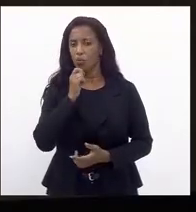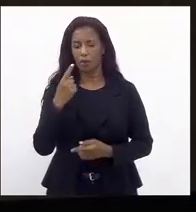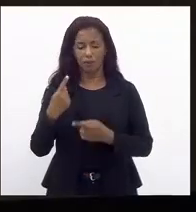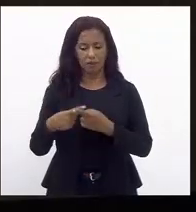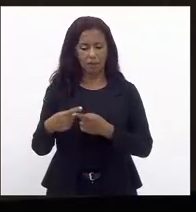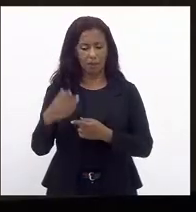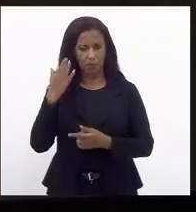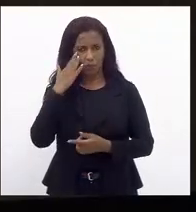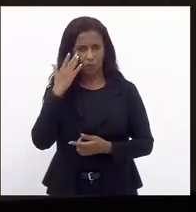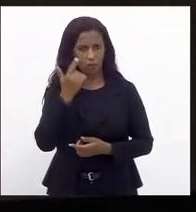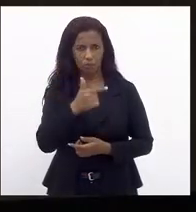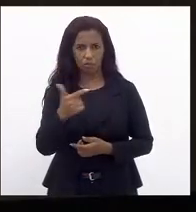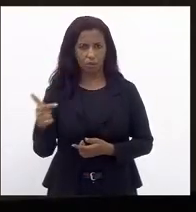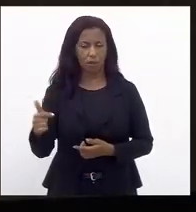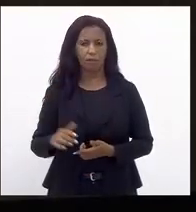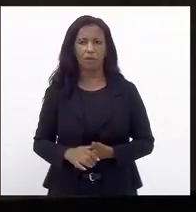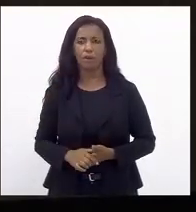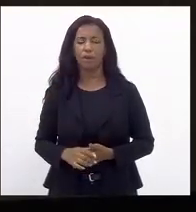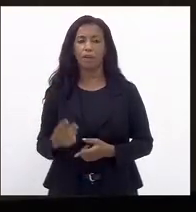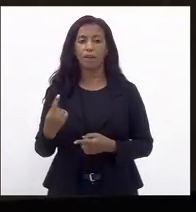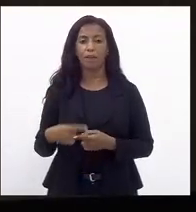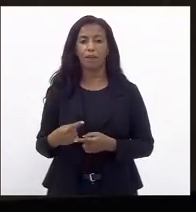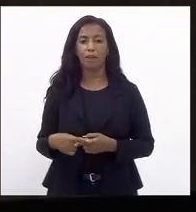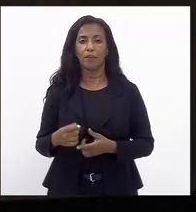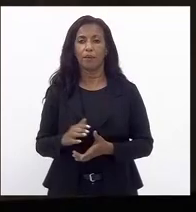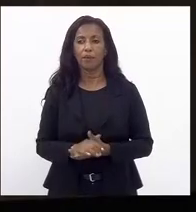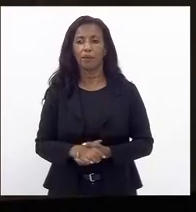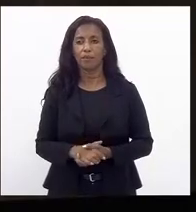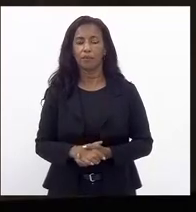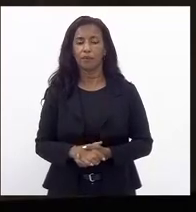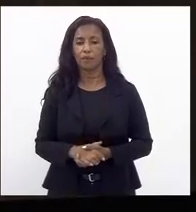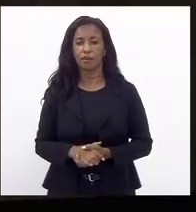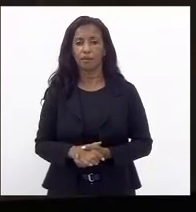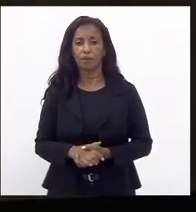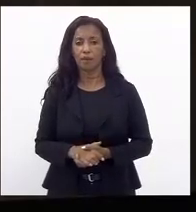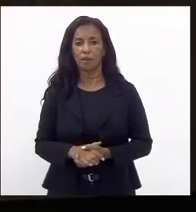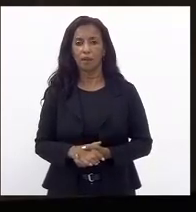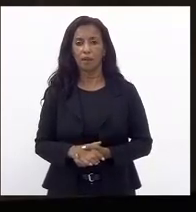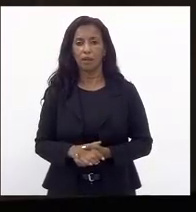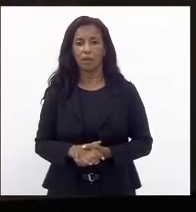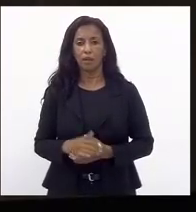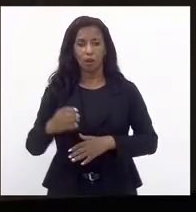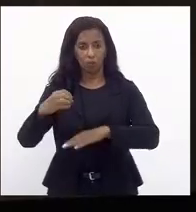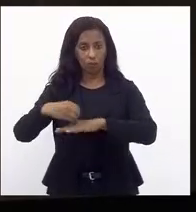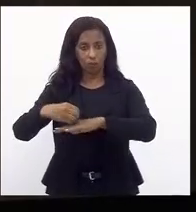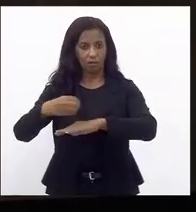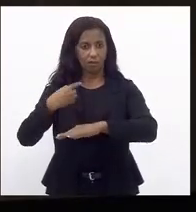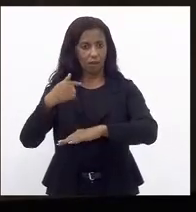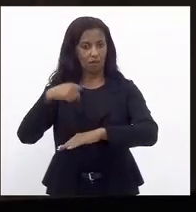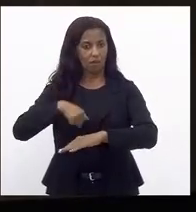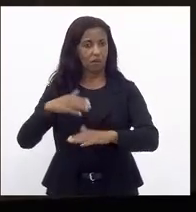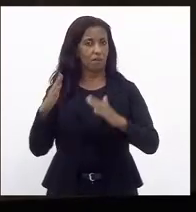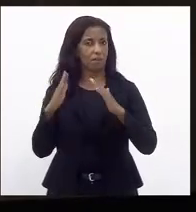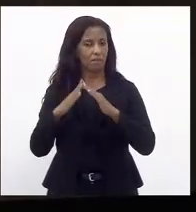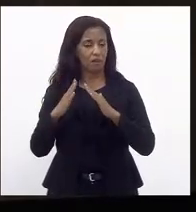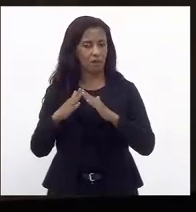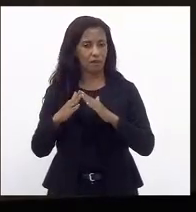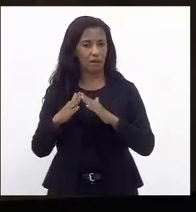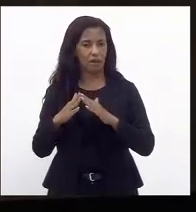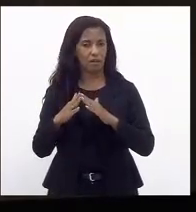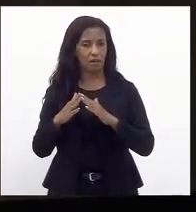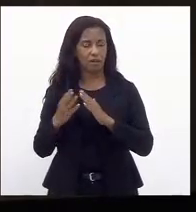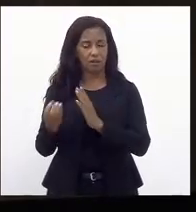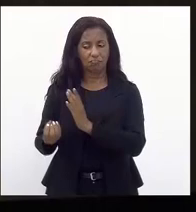houve sabe porque não houve senhor presidente porque um tá matéria enviada para esta casa ela foi